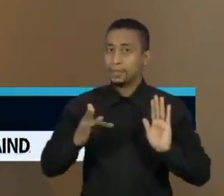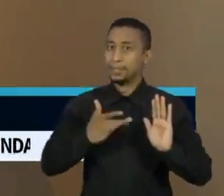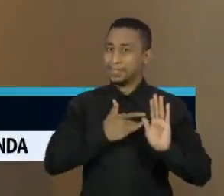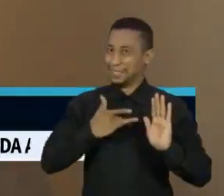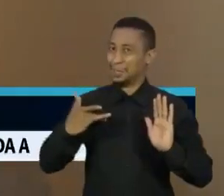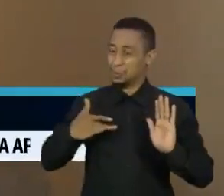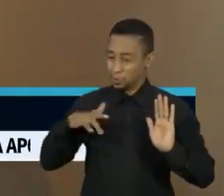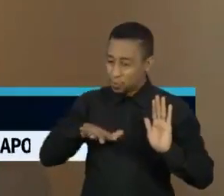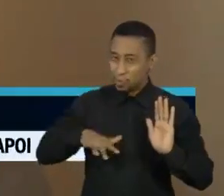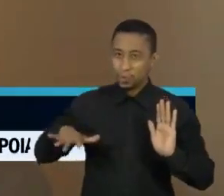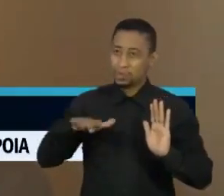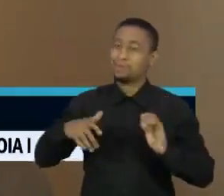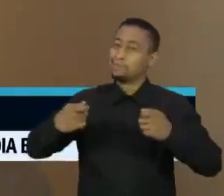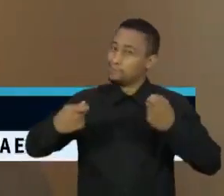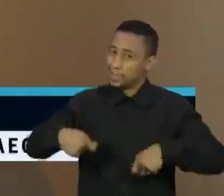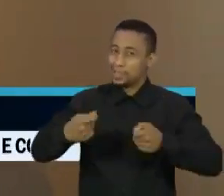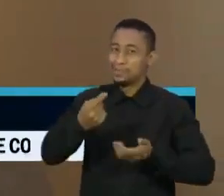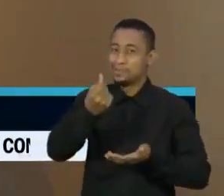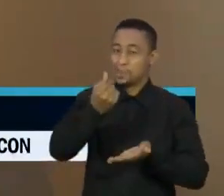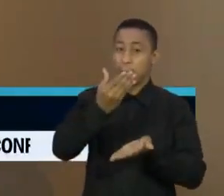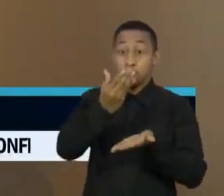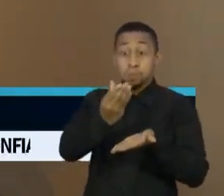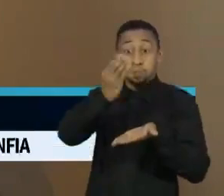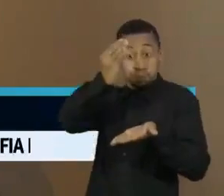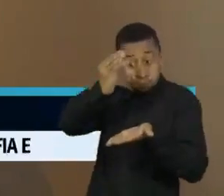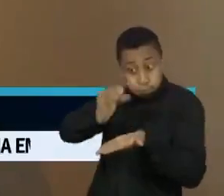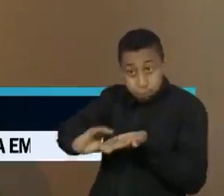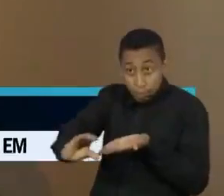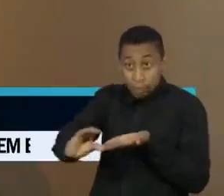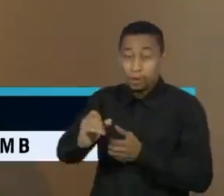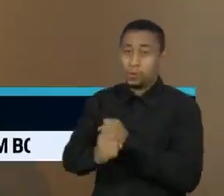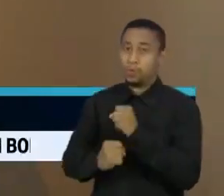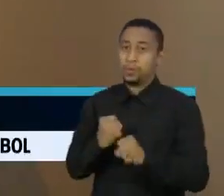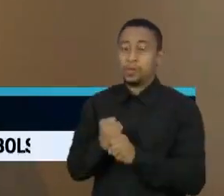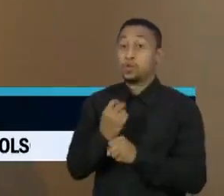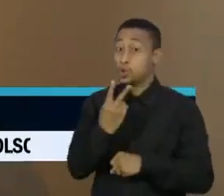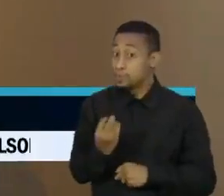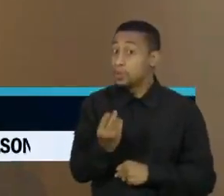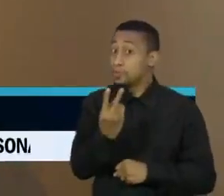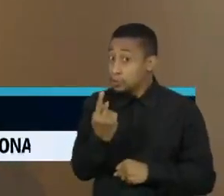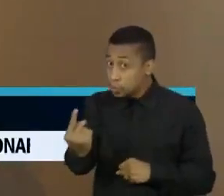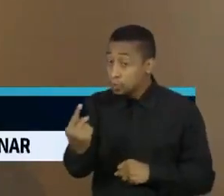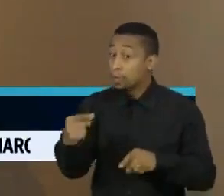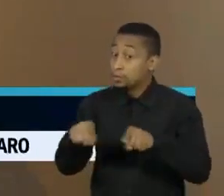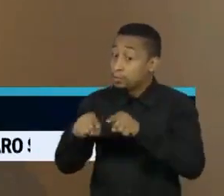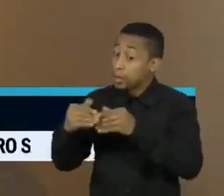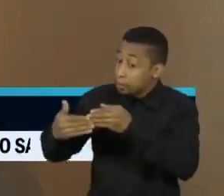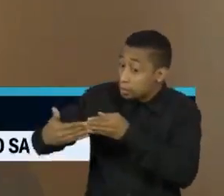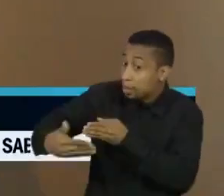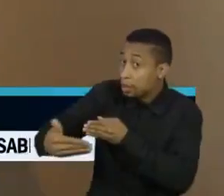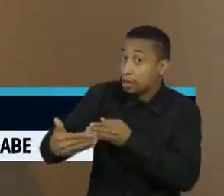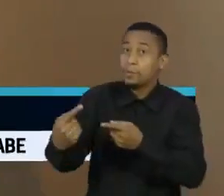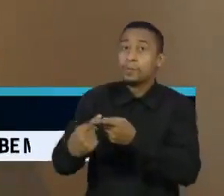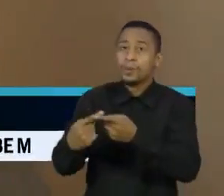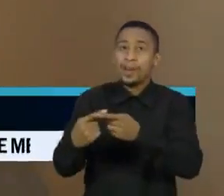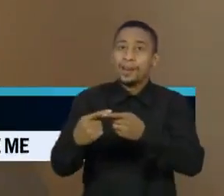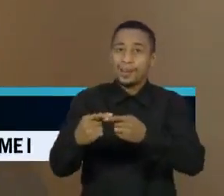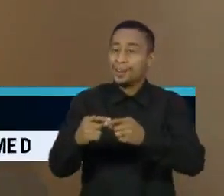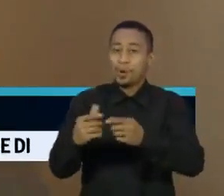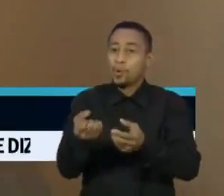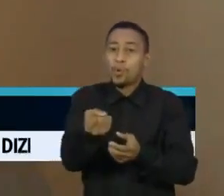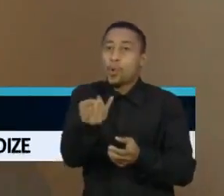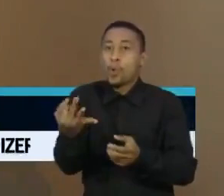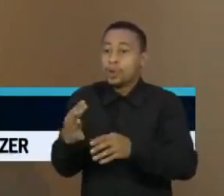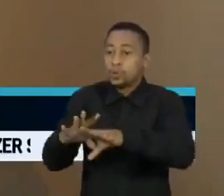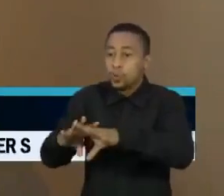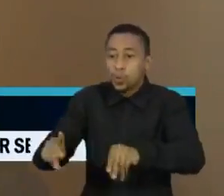saúde vai precisar de muito dinheiro em 2021 e daqui para frente quando a gente olha por exemplo o painel de curados do Brasil